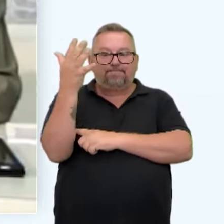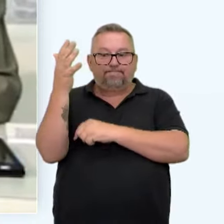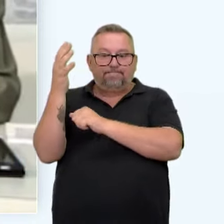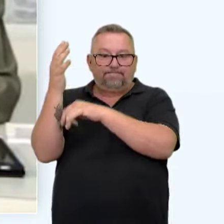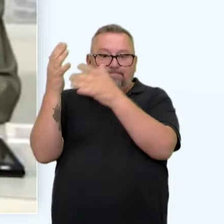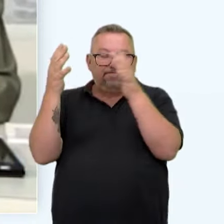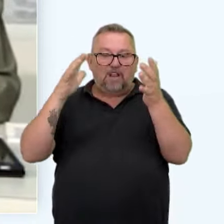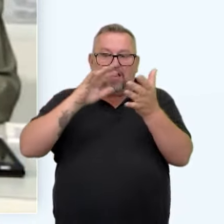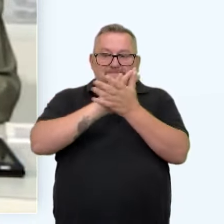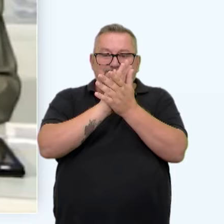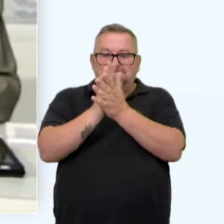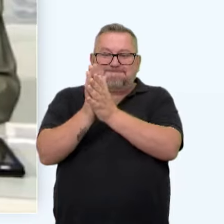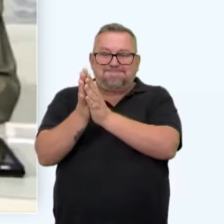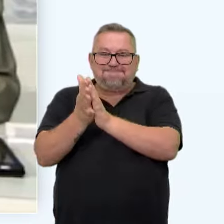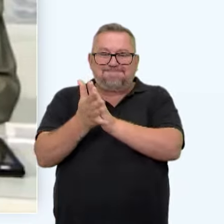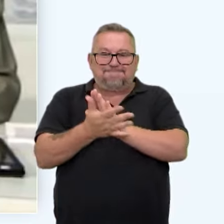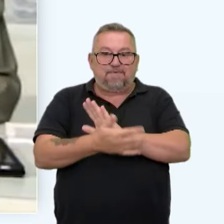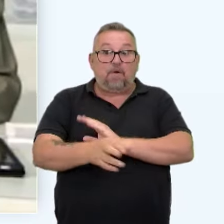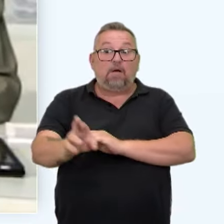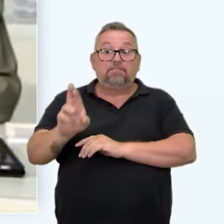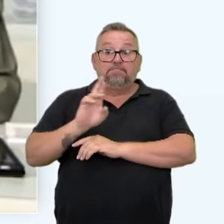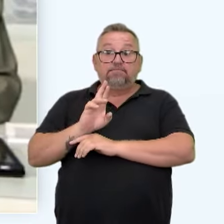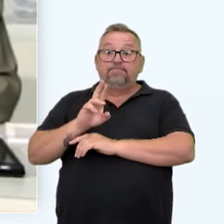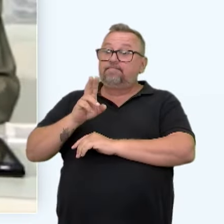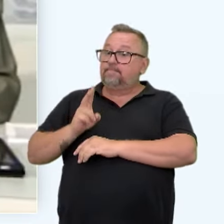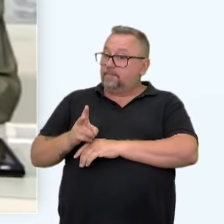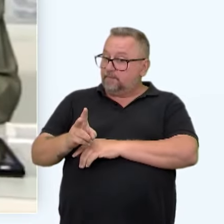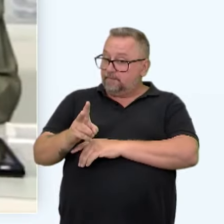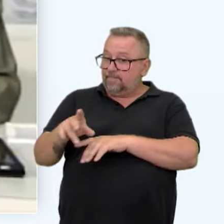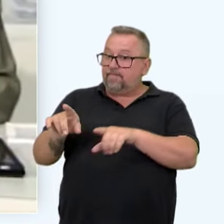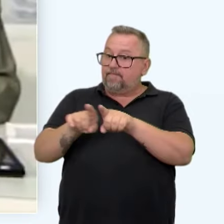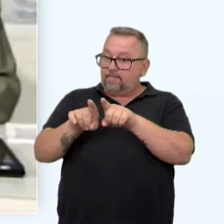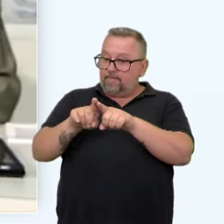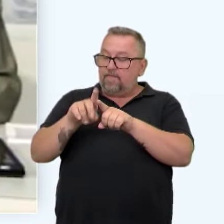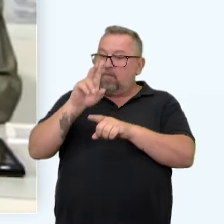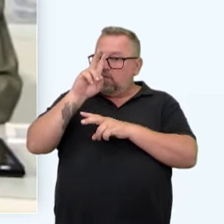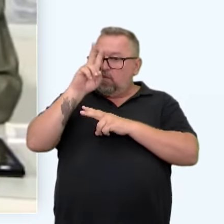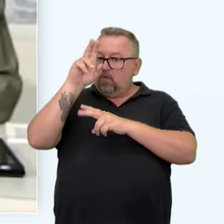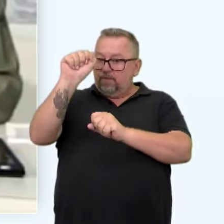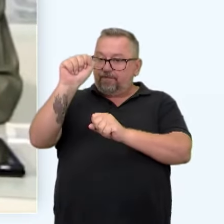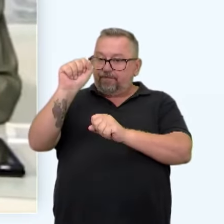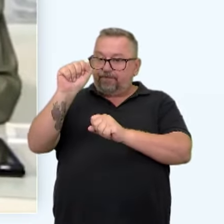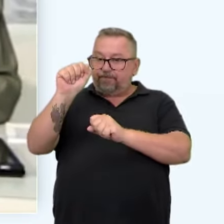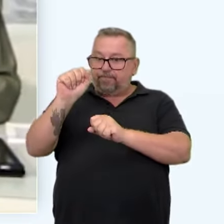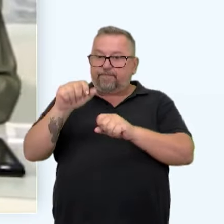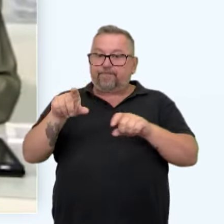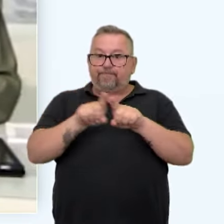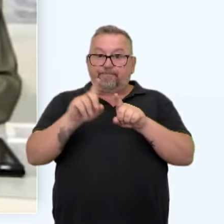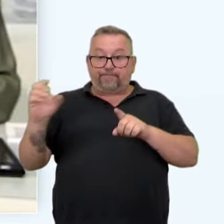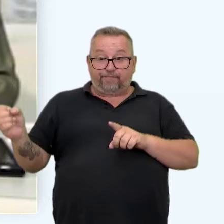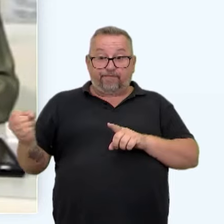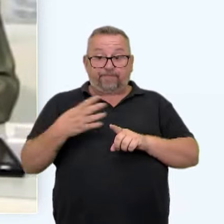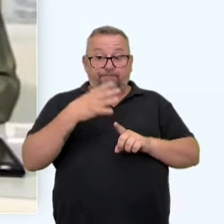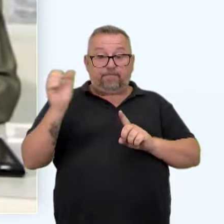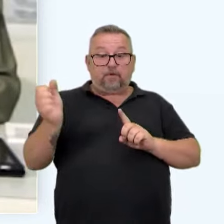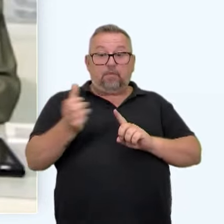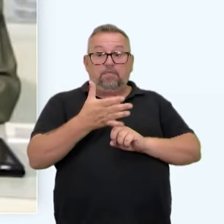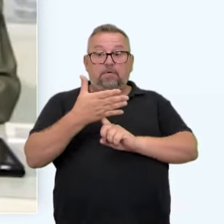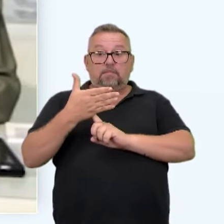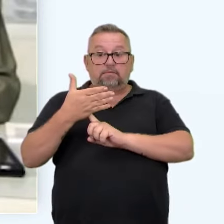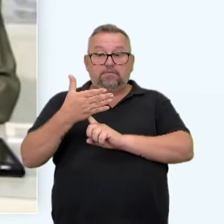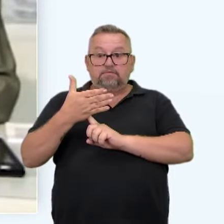estão produzindo respostas contínuas e intensas. As novas tecnologias não